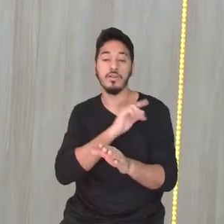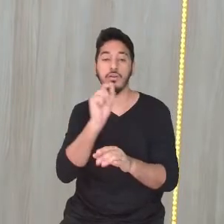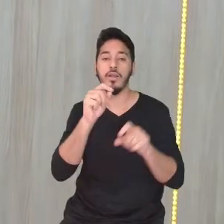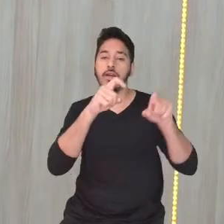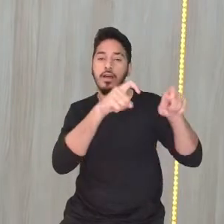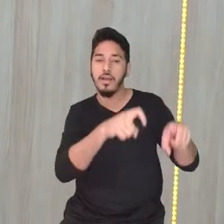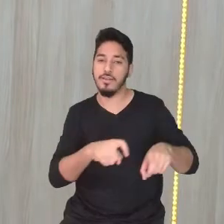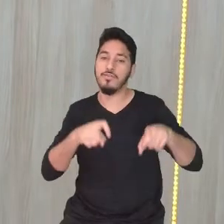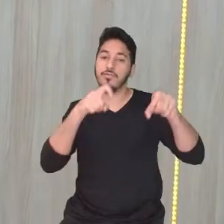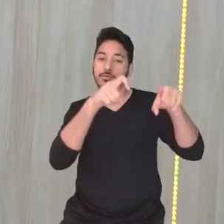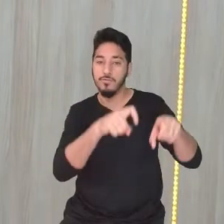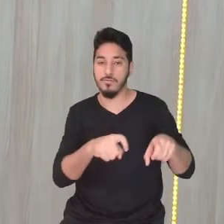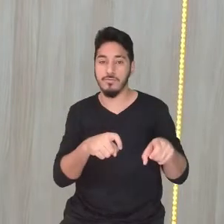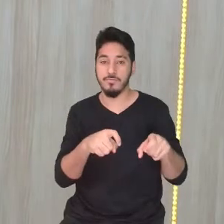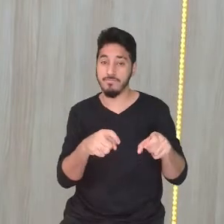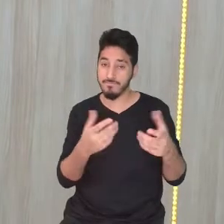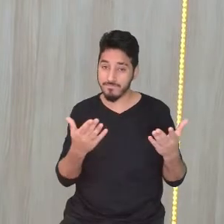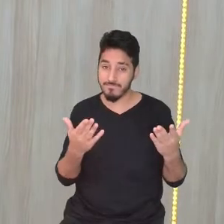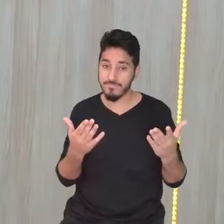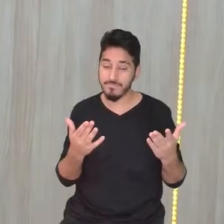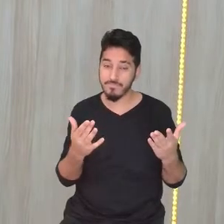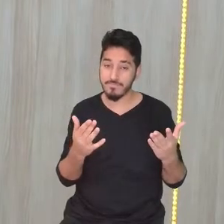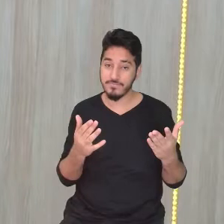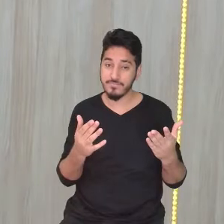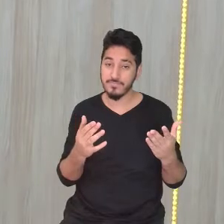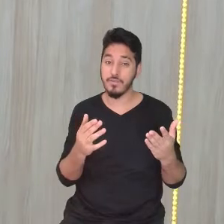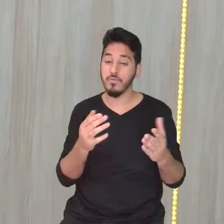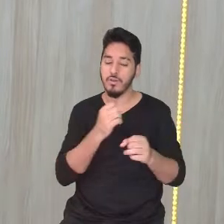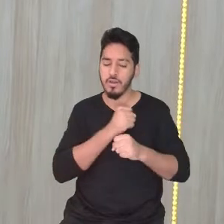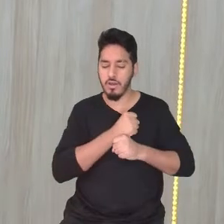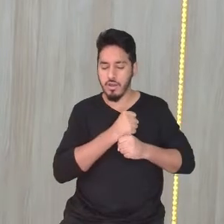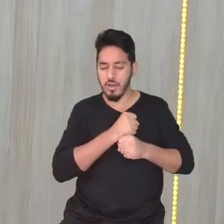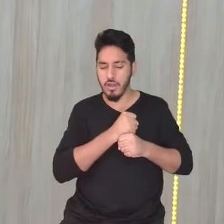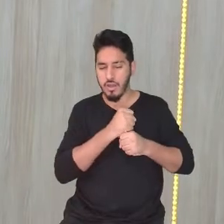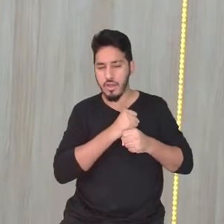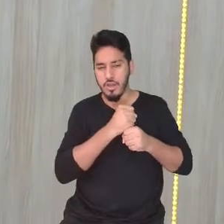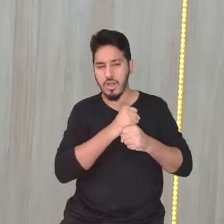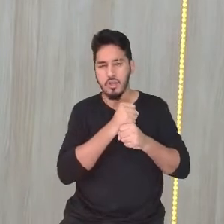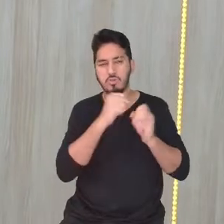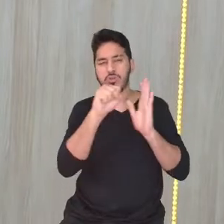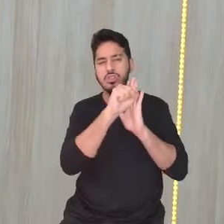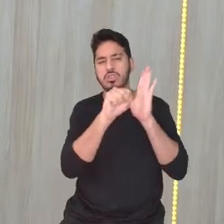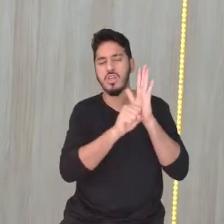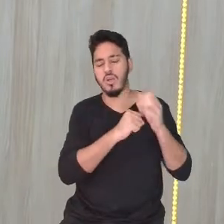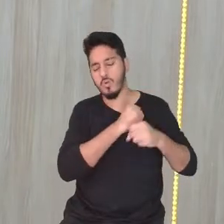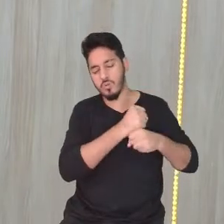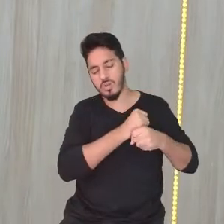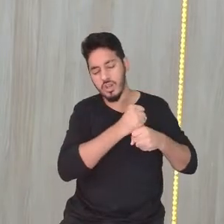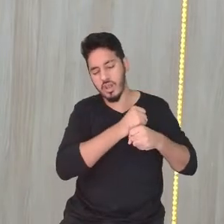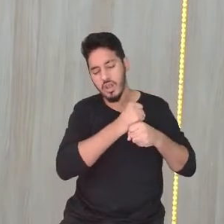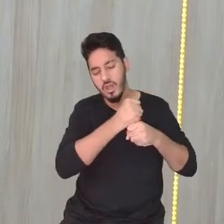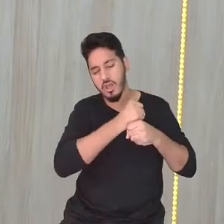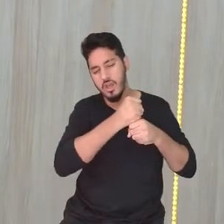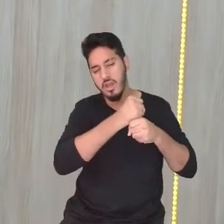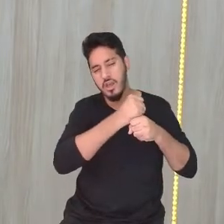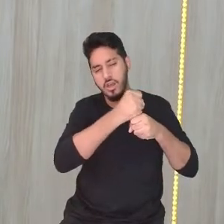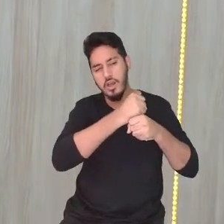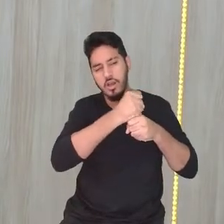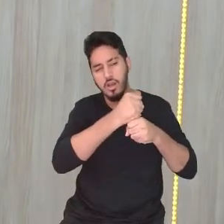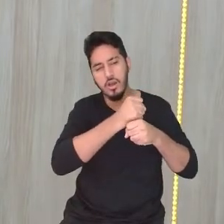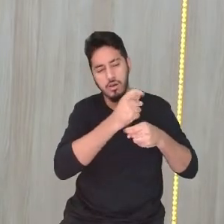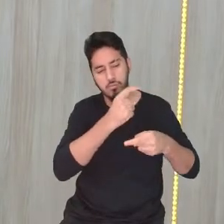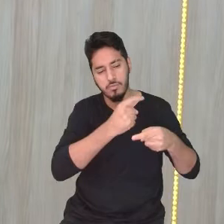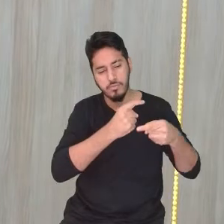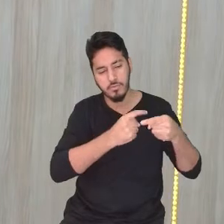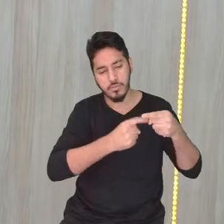agricultura. Foi preciso anos e séculos, séculos e séculos de